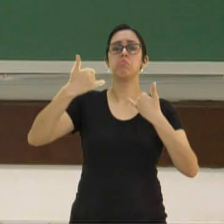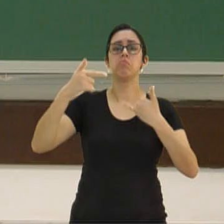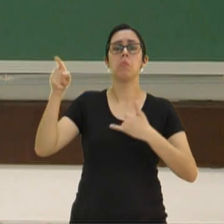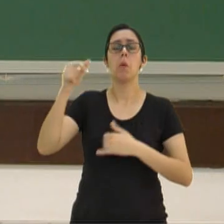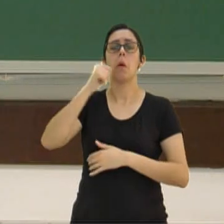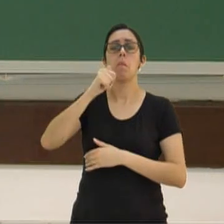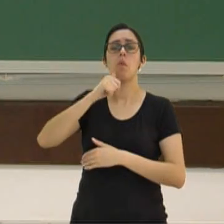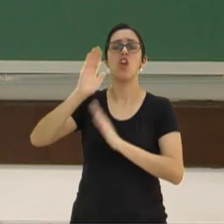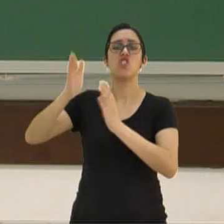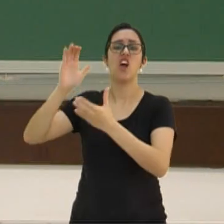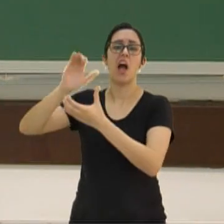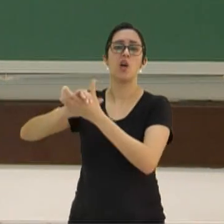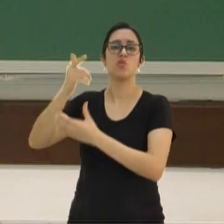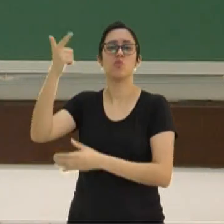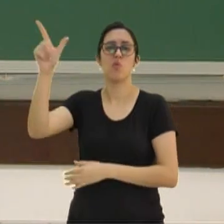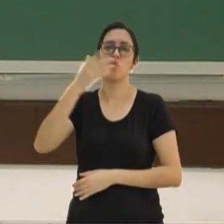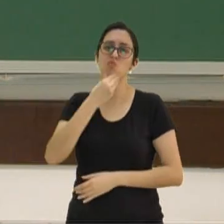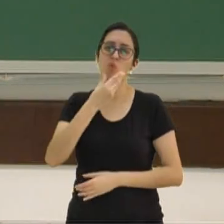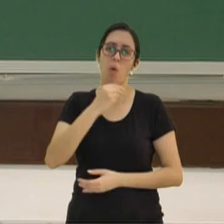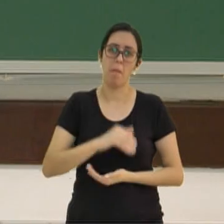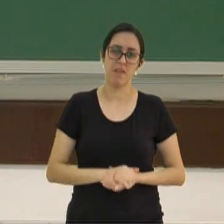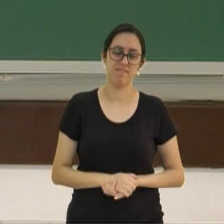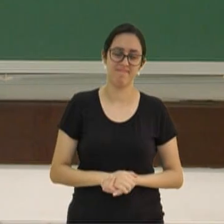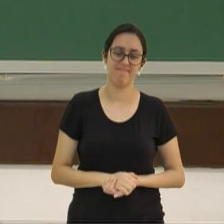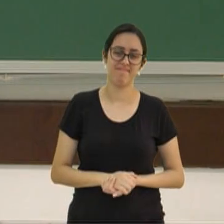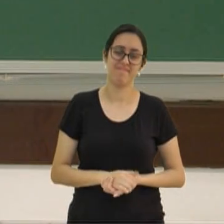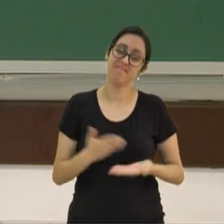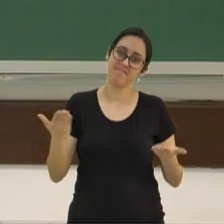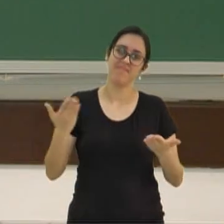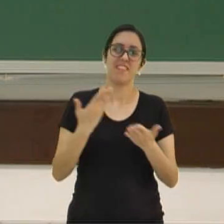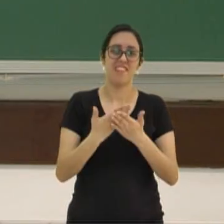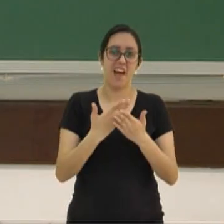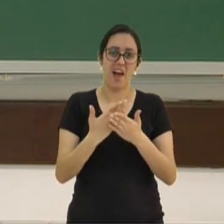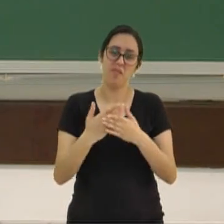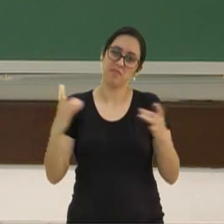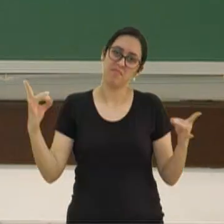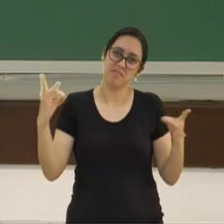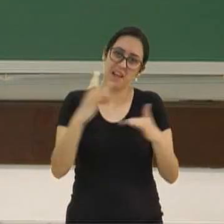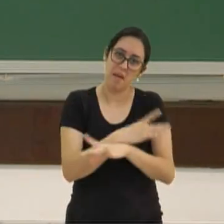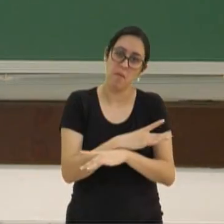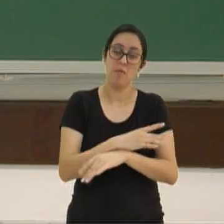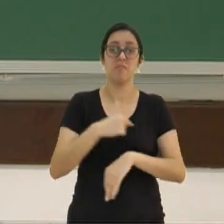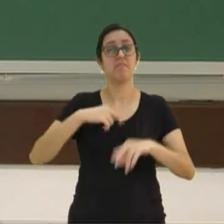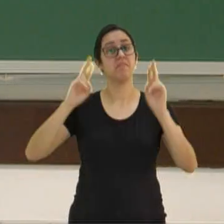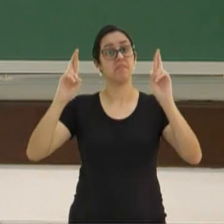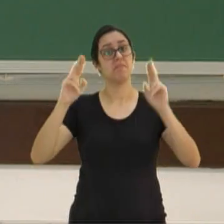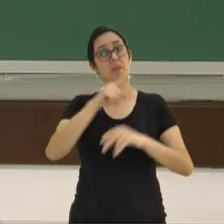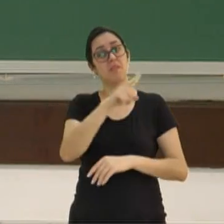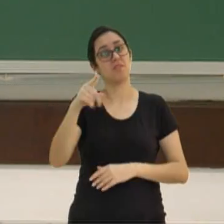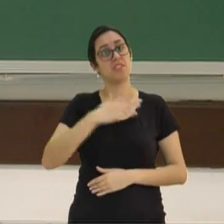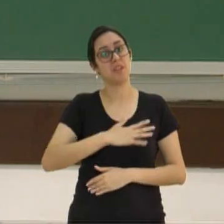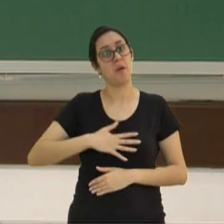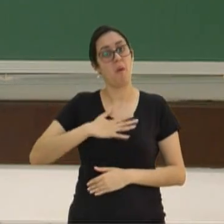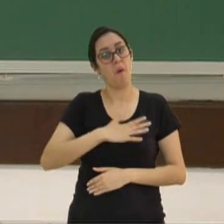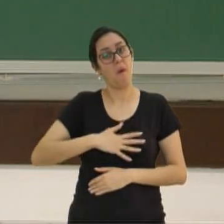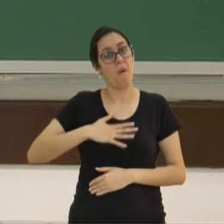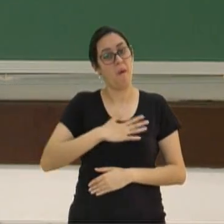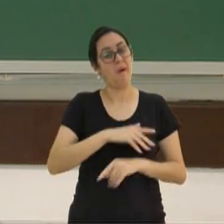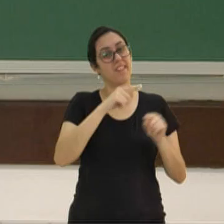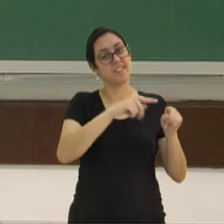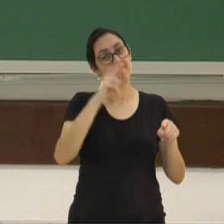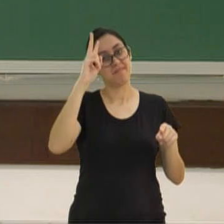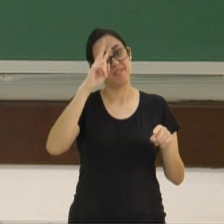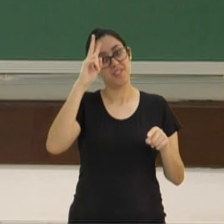Essa foi a nossa aula. Eu espero que você tenha gostado, da Missa do Galo, e espero que você não pare no Missa do Galo, que